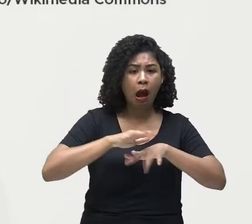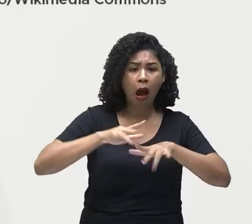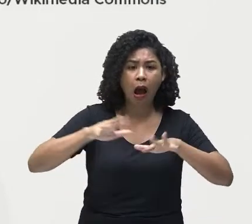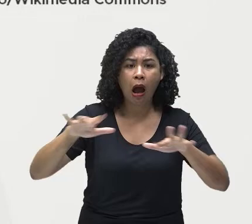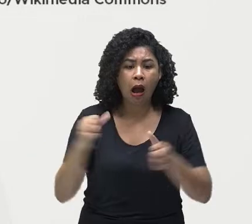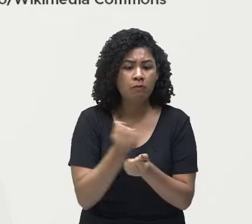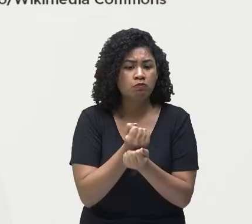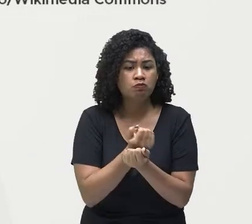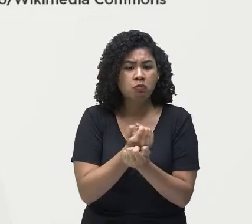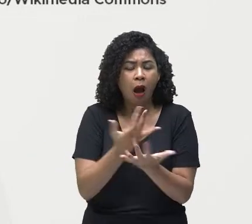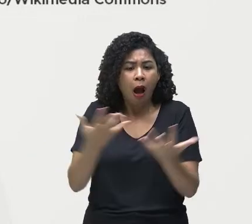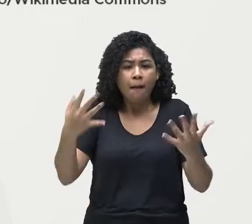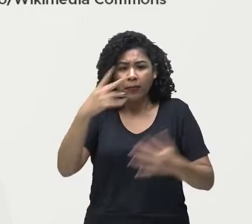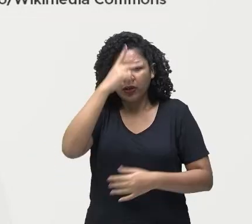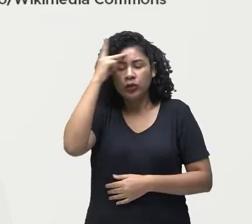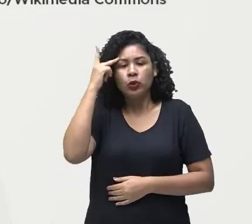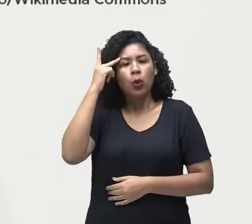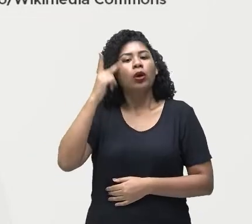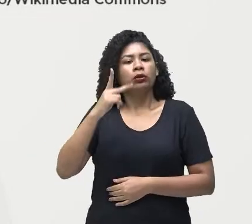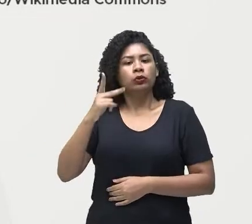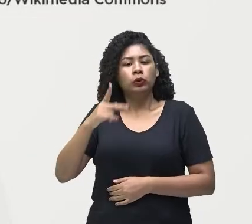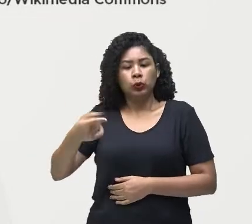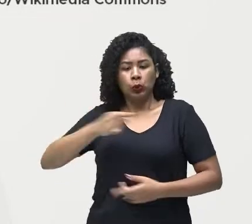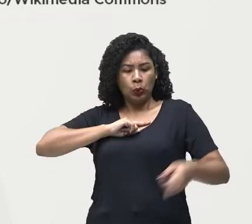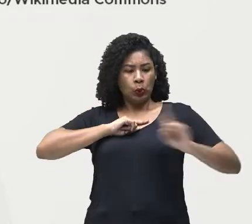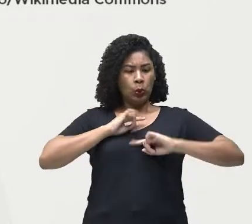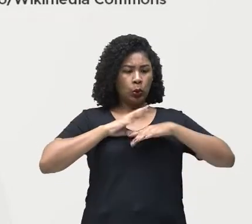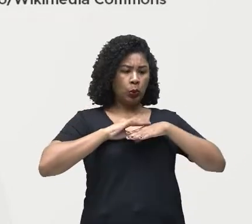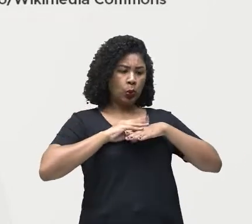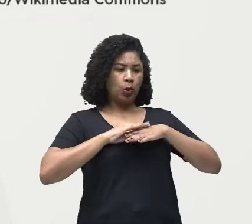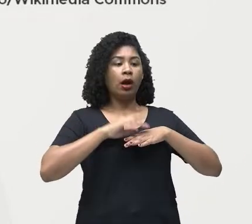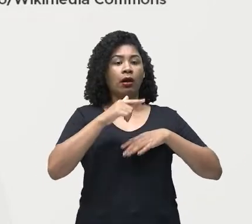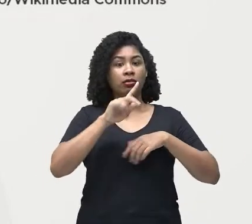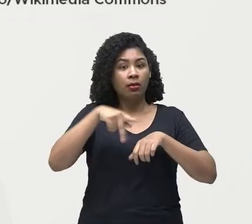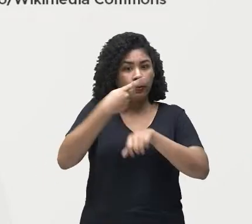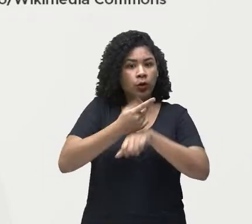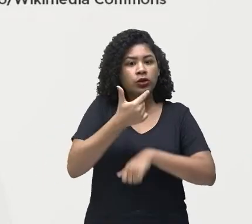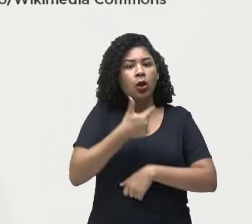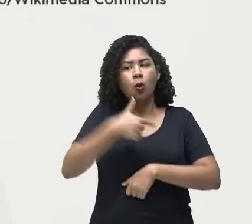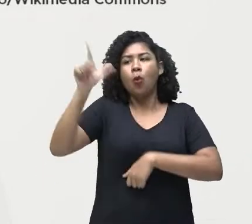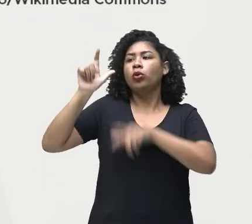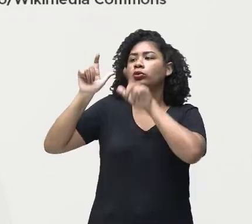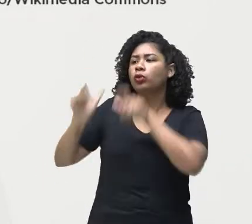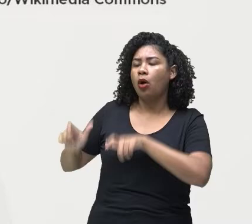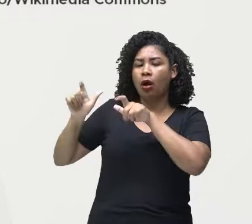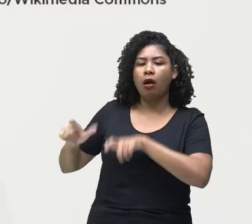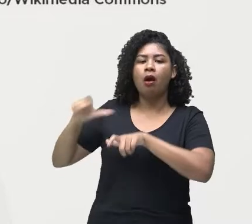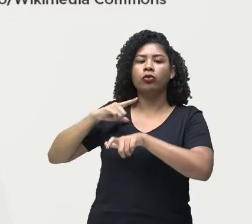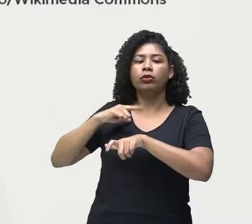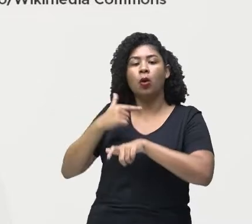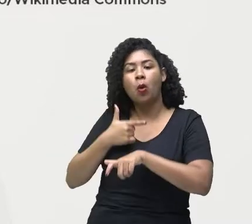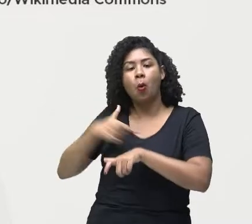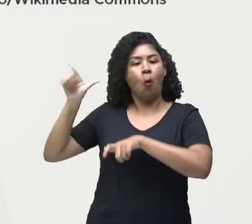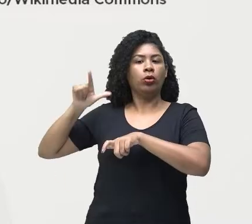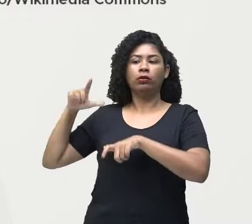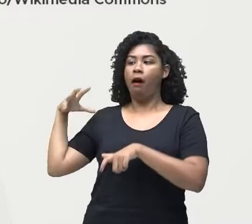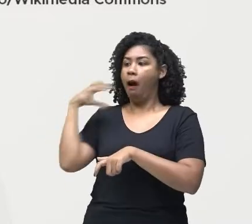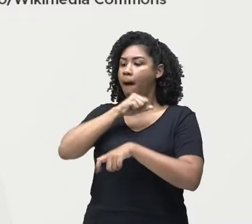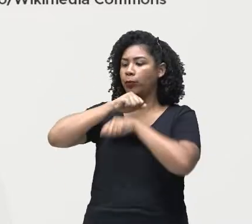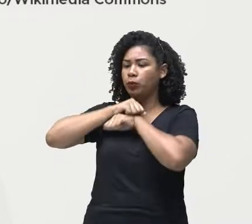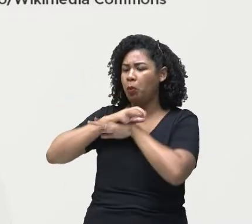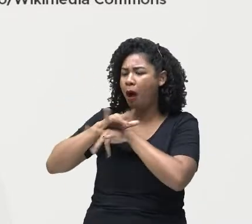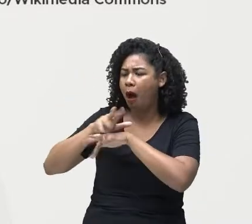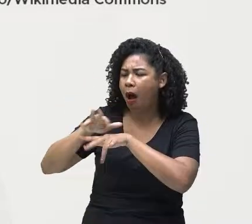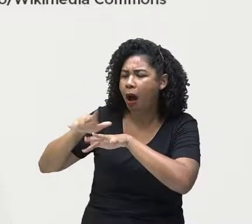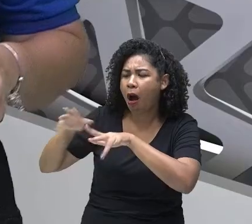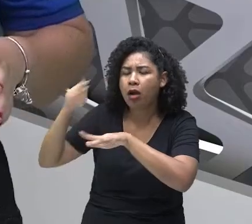casos acontecem de forma inesperada, depois já tem outra região que você tem outro surto, rapidamente, muitas